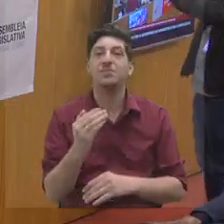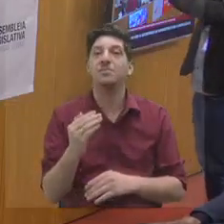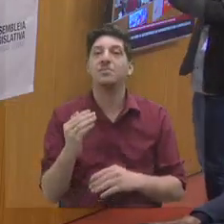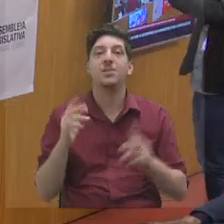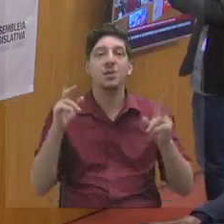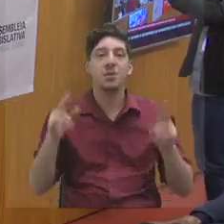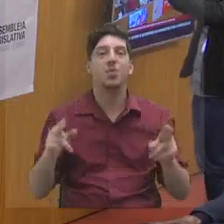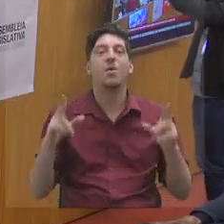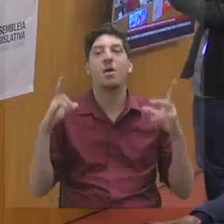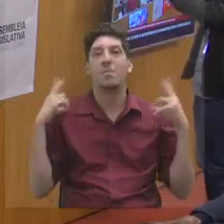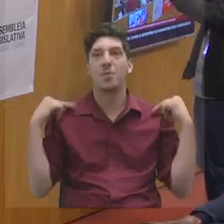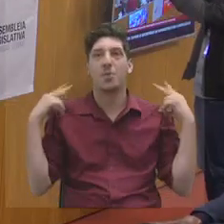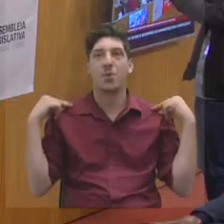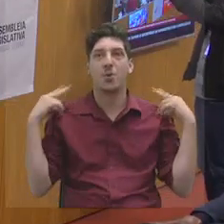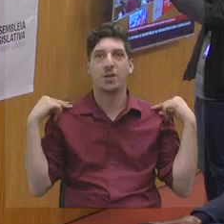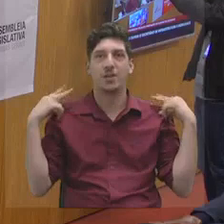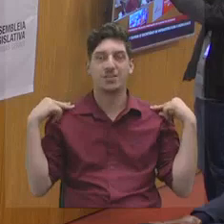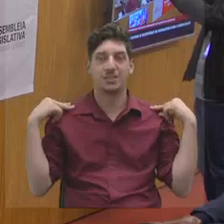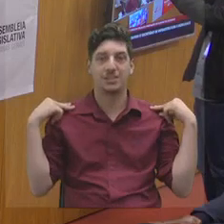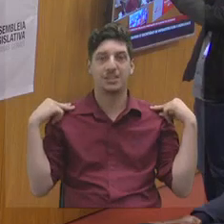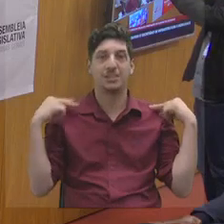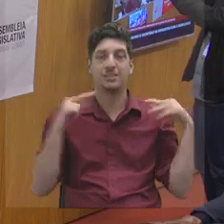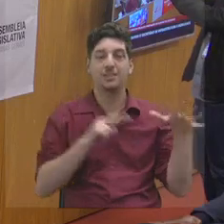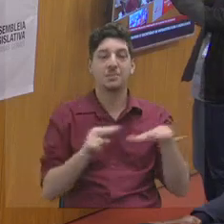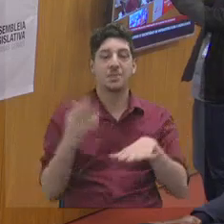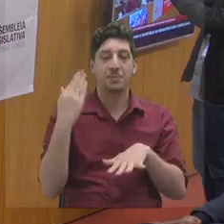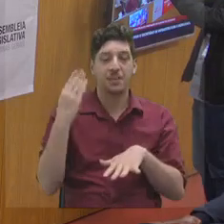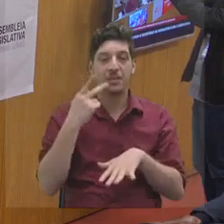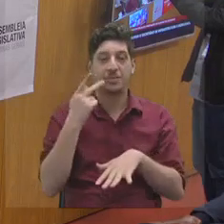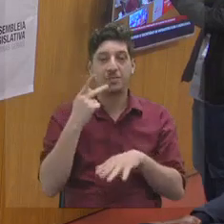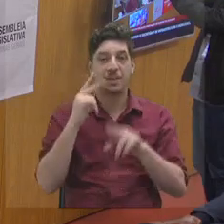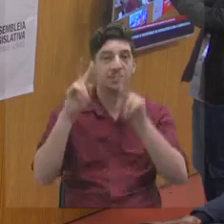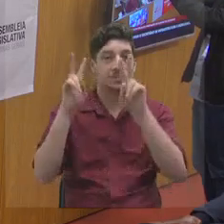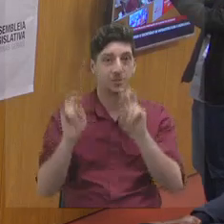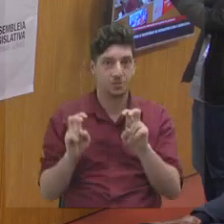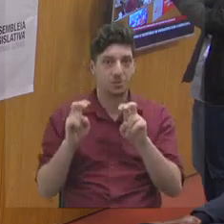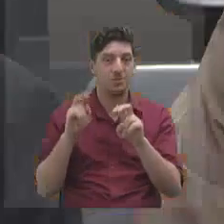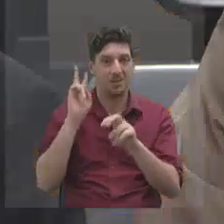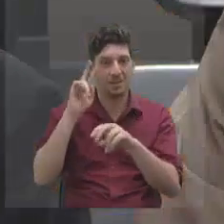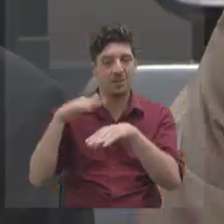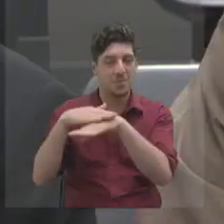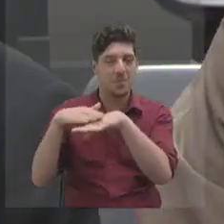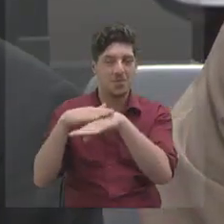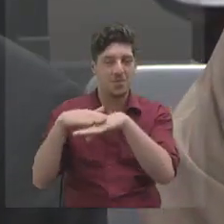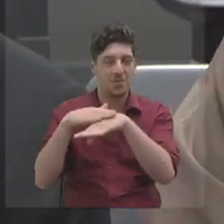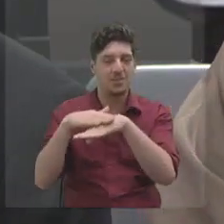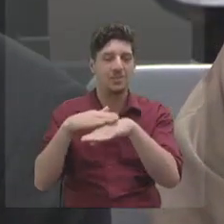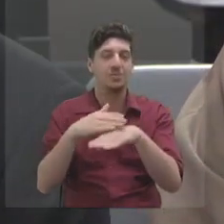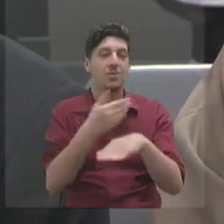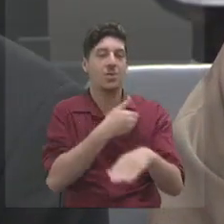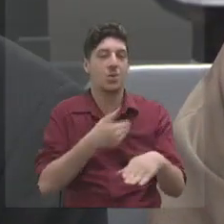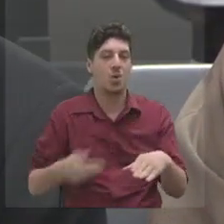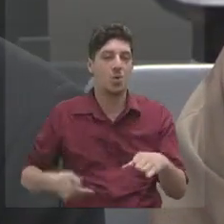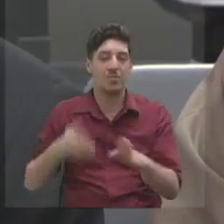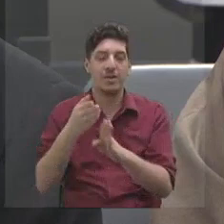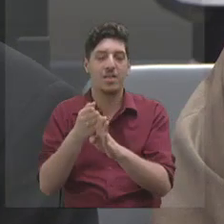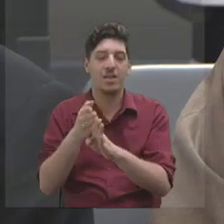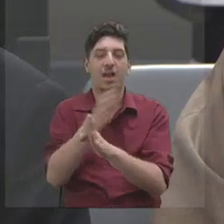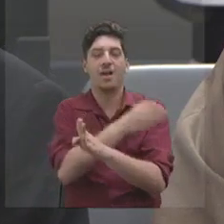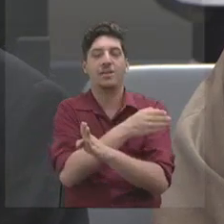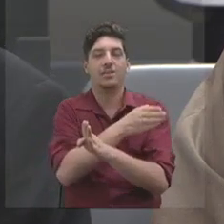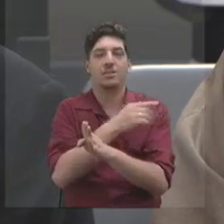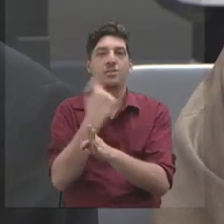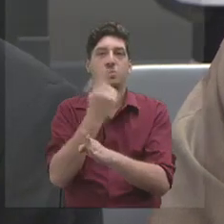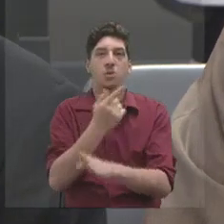eu até cheguei a falar na semana passada sobre essa questão com o senhor ainda no governo passado nós